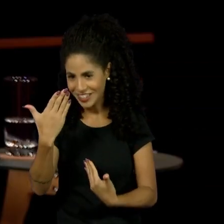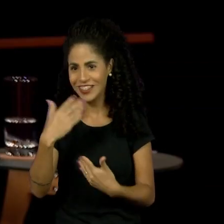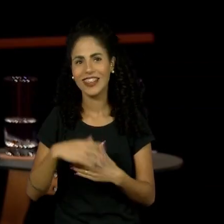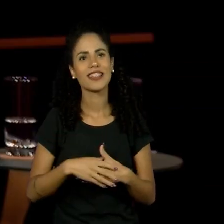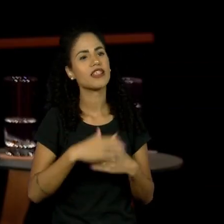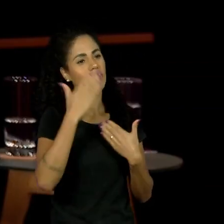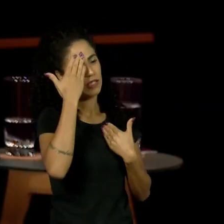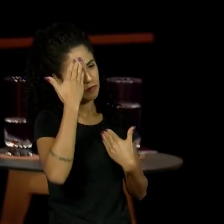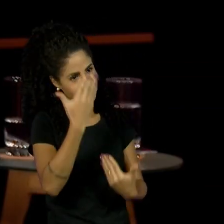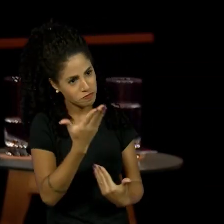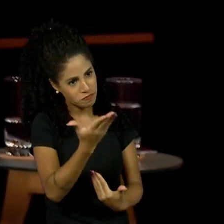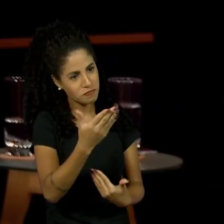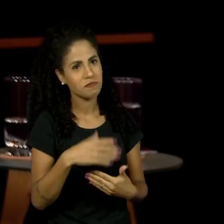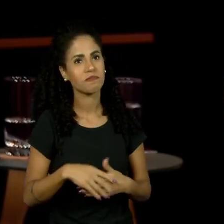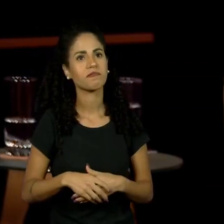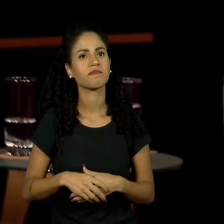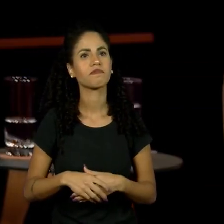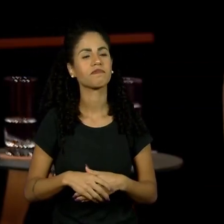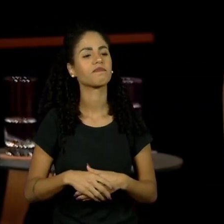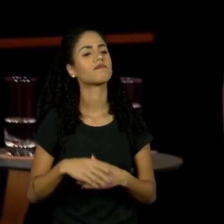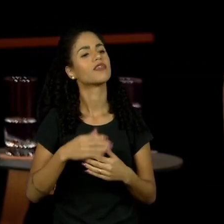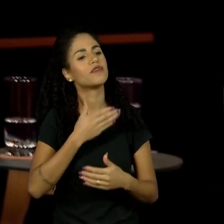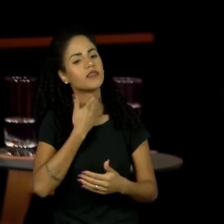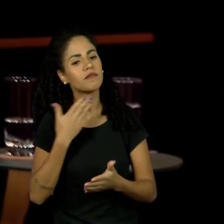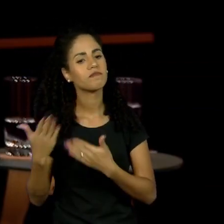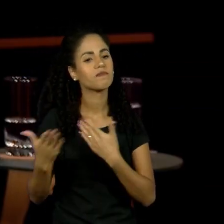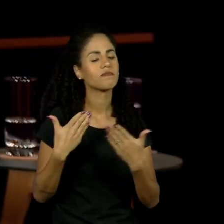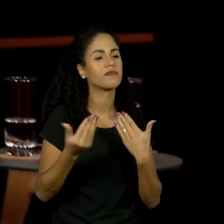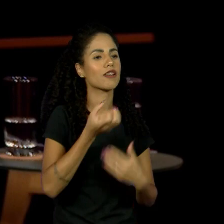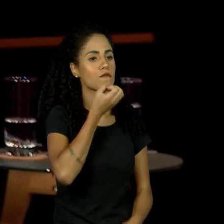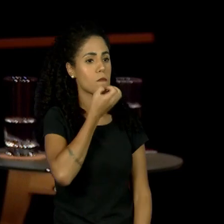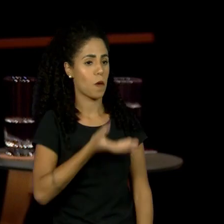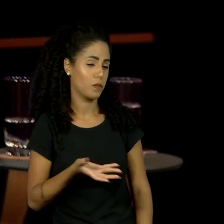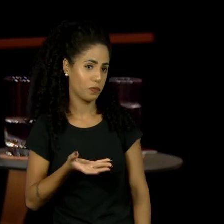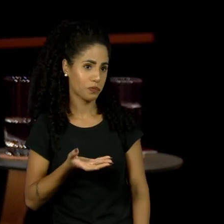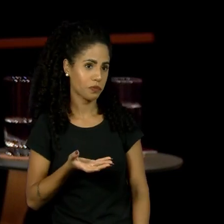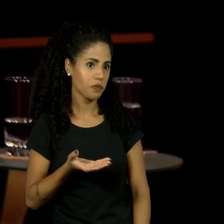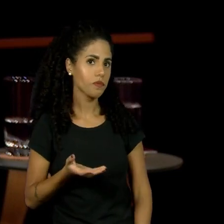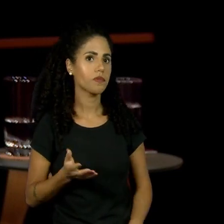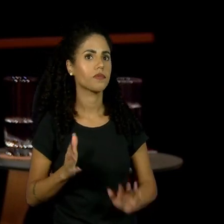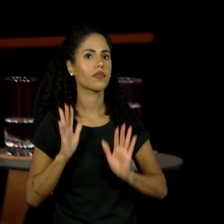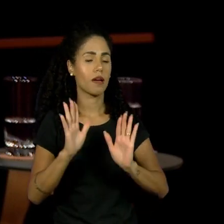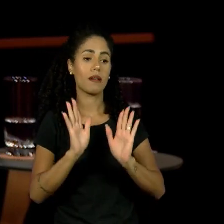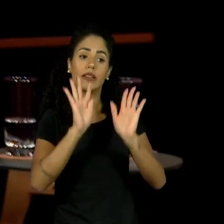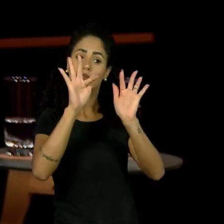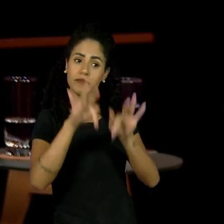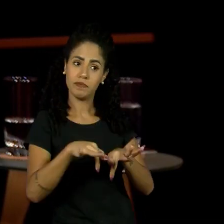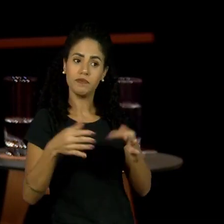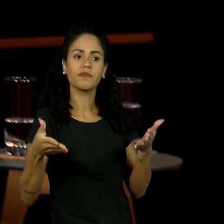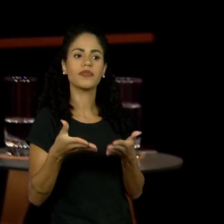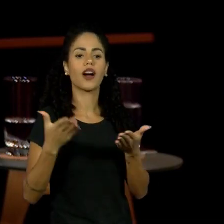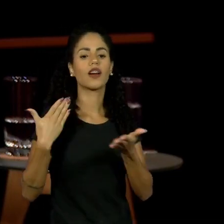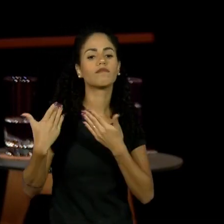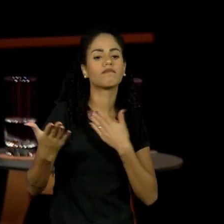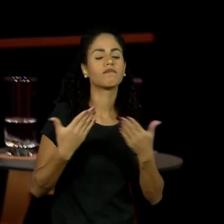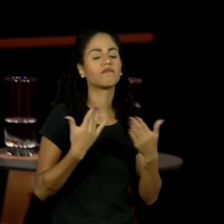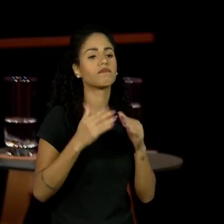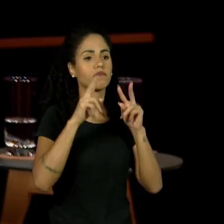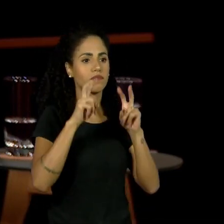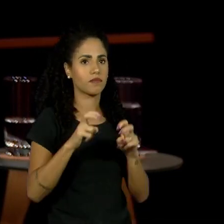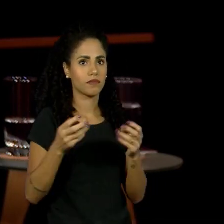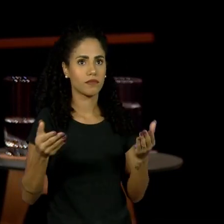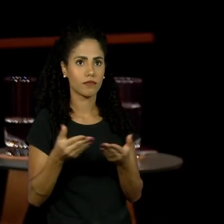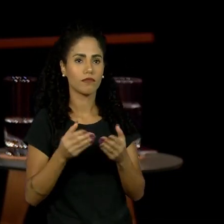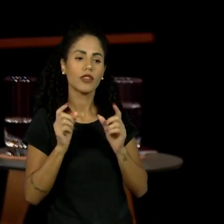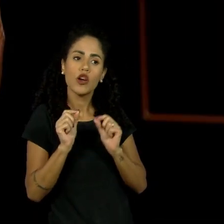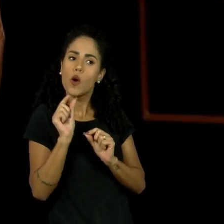que agradece, Badi, um papo realmente muito agradável. Agora, para a gente terminar a nossa conversa, pode